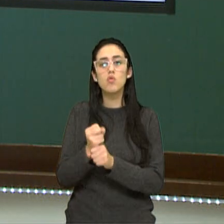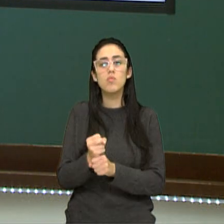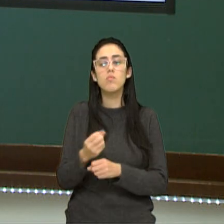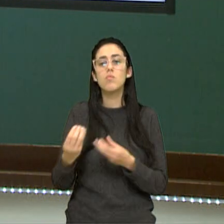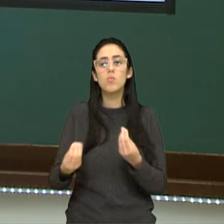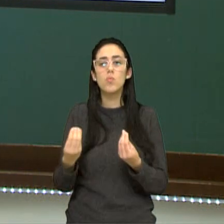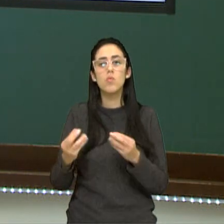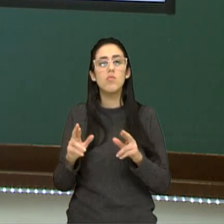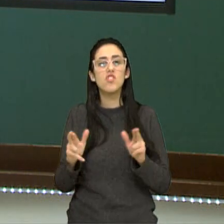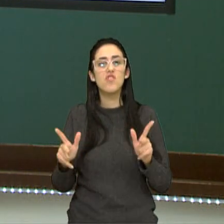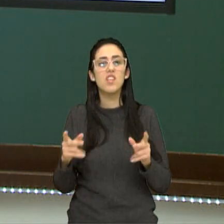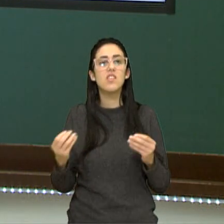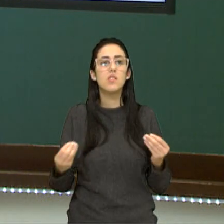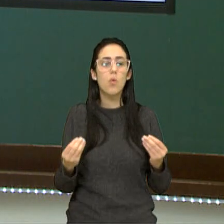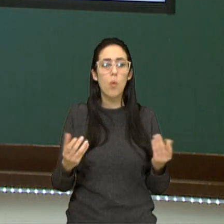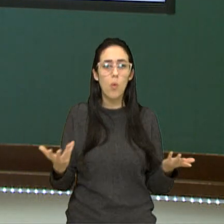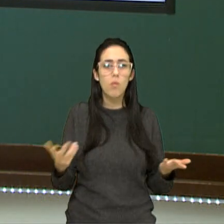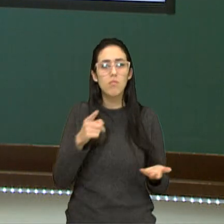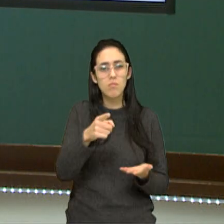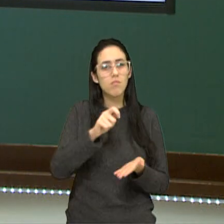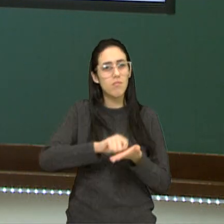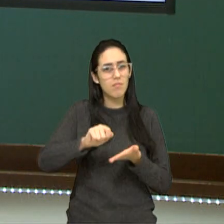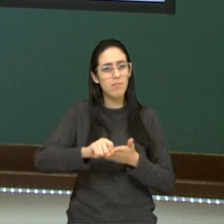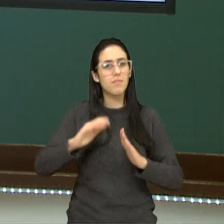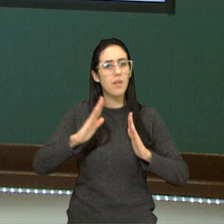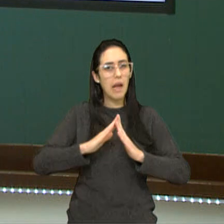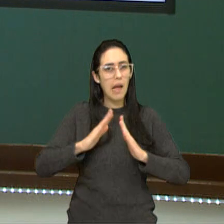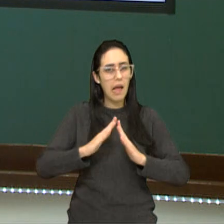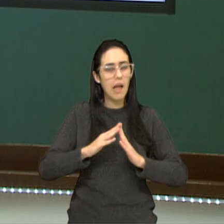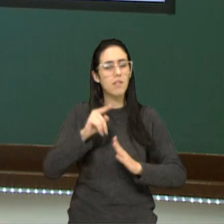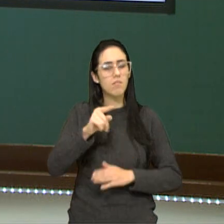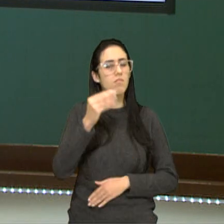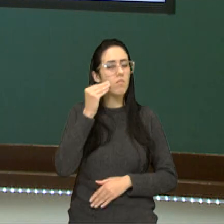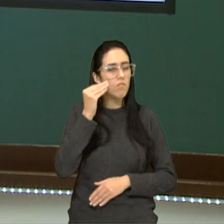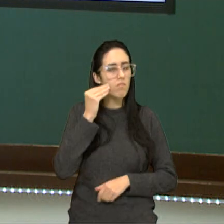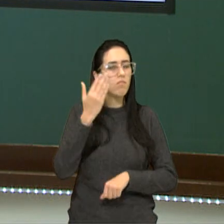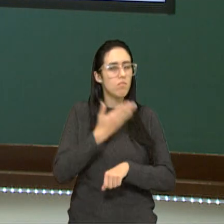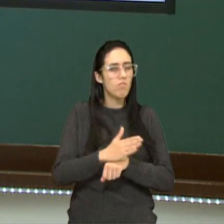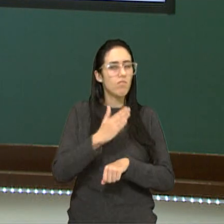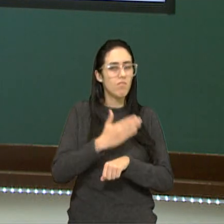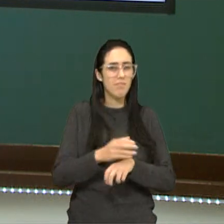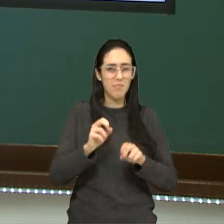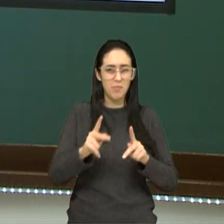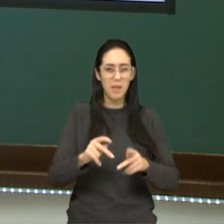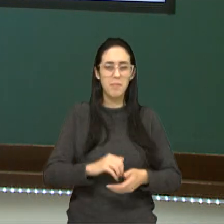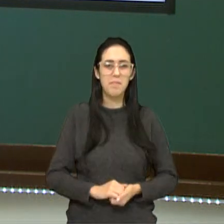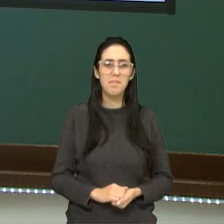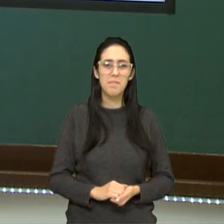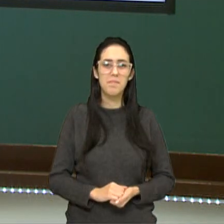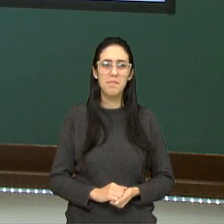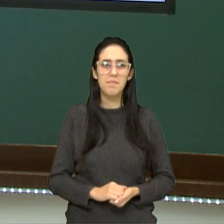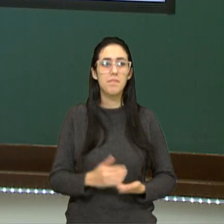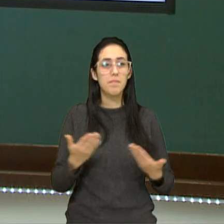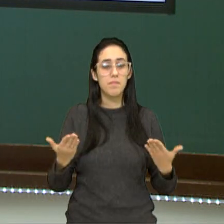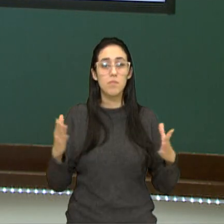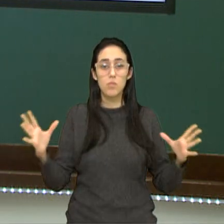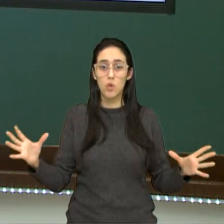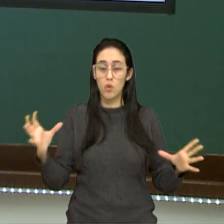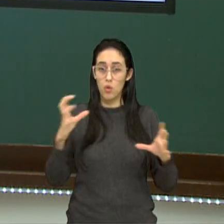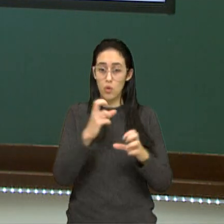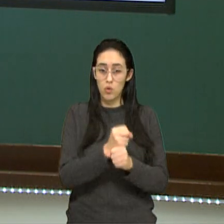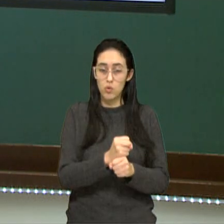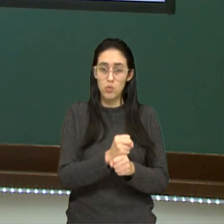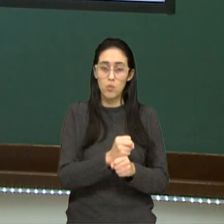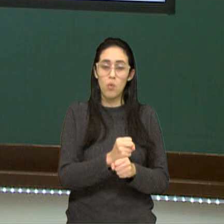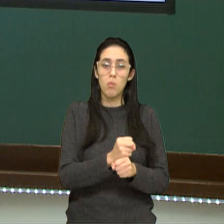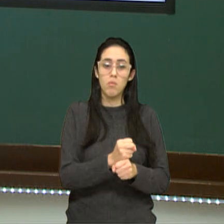a diferença entre eles. Faz em casa e reforça o conteúdo desta aula, beleza? Para somar ou subtrair 2